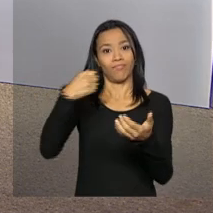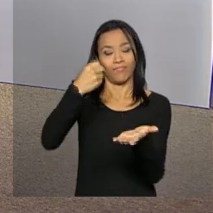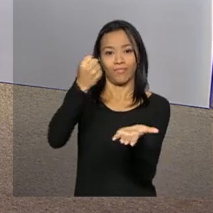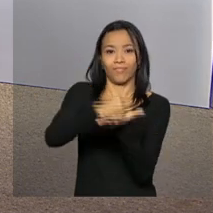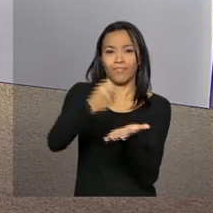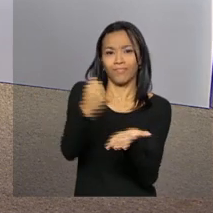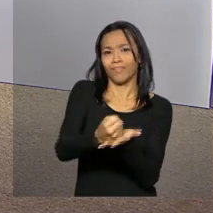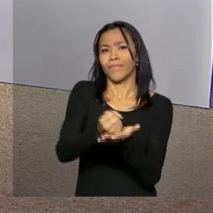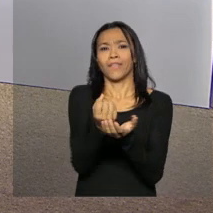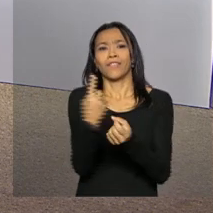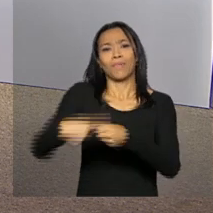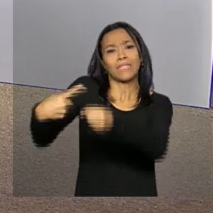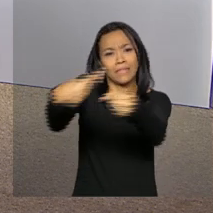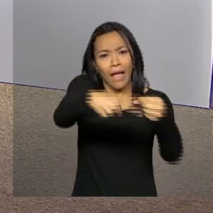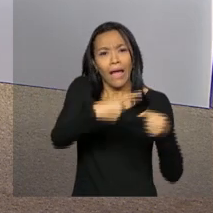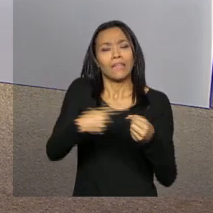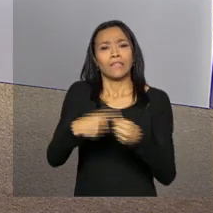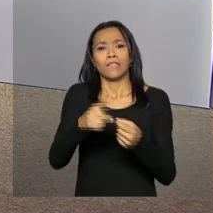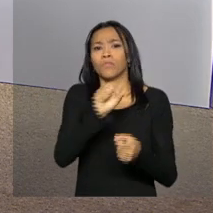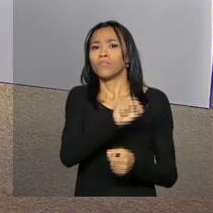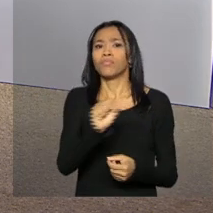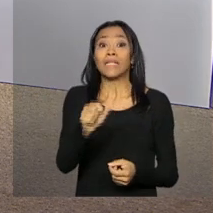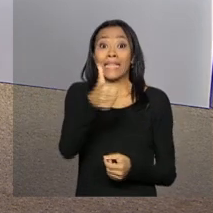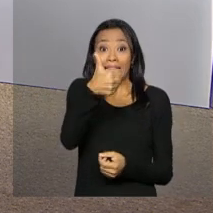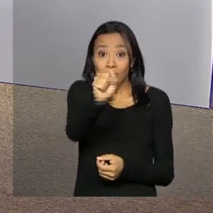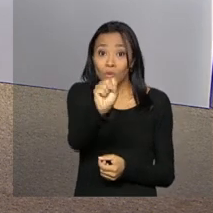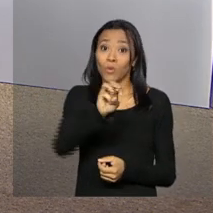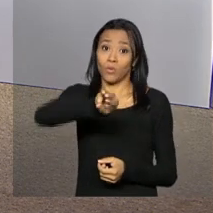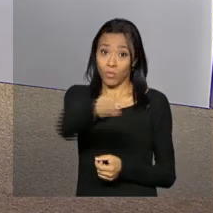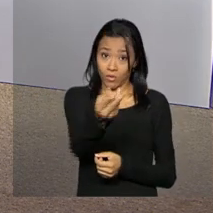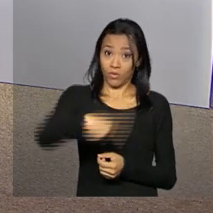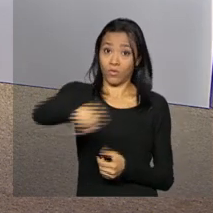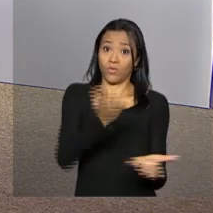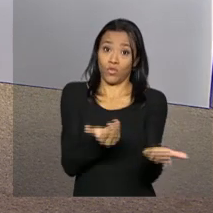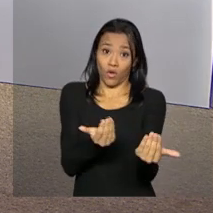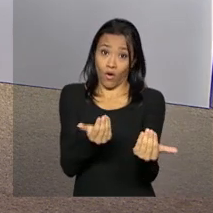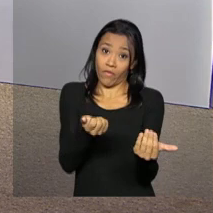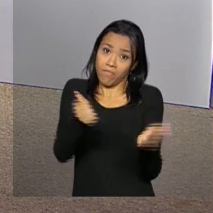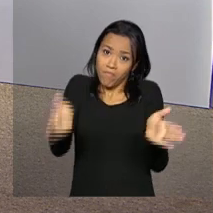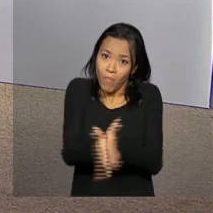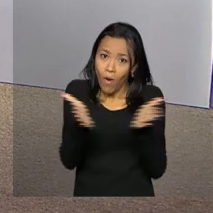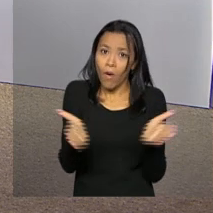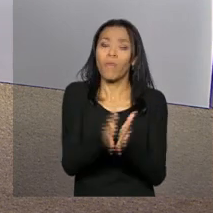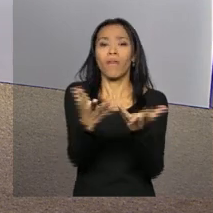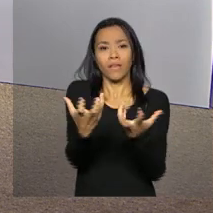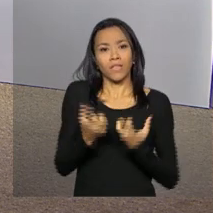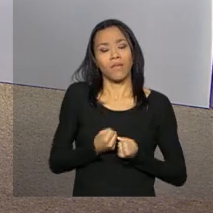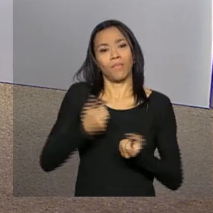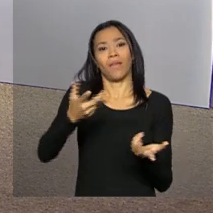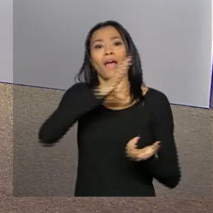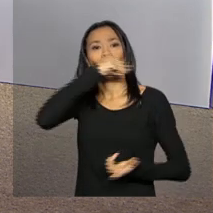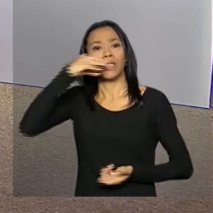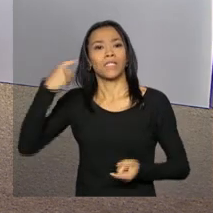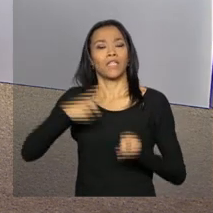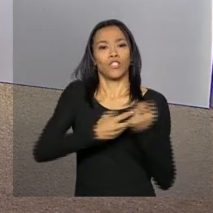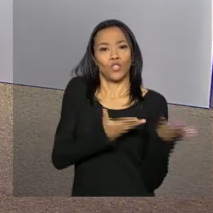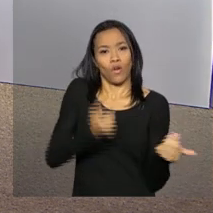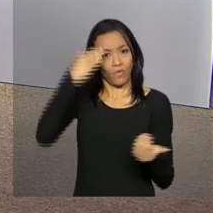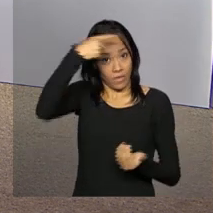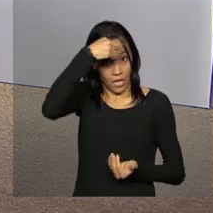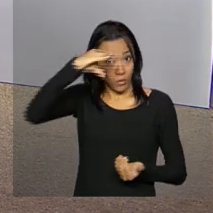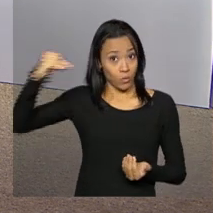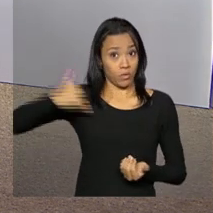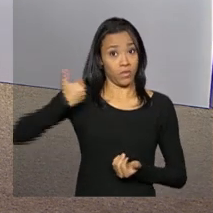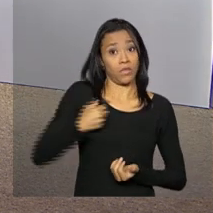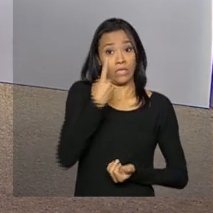viagens interestaduais para cerca de 18 milhões de jovens de baixa renda. Vão receber o documento adolescentes e jovens adultos de 15